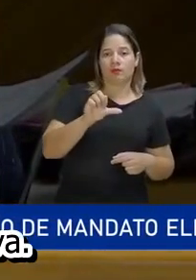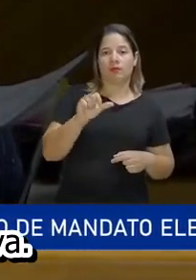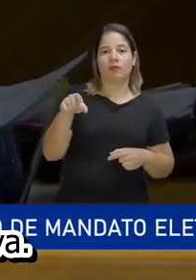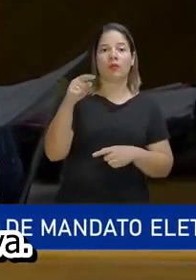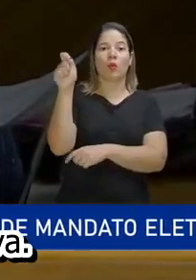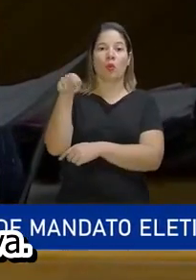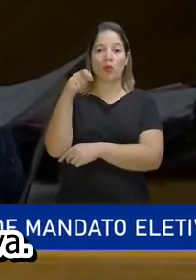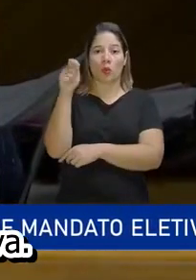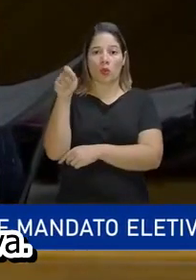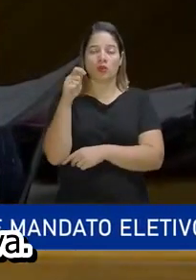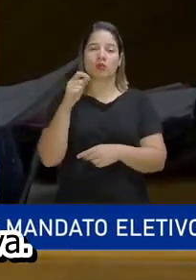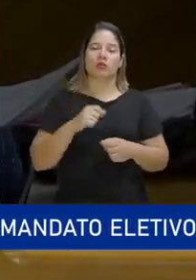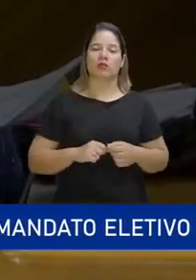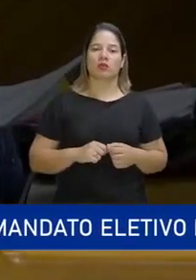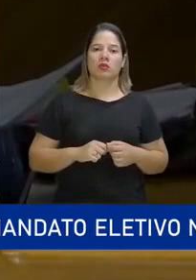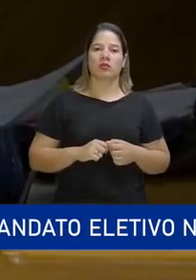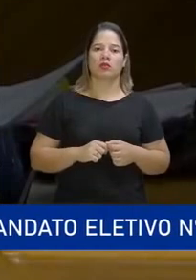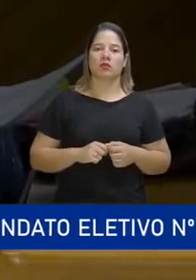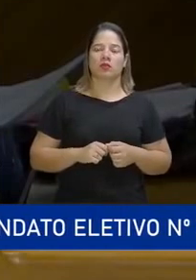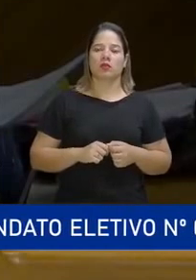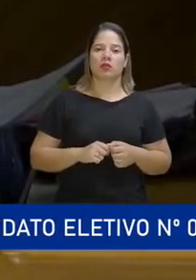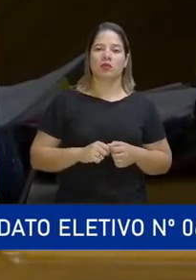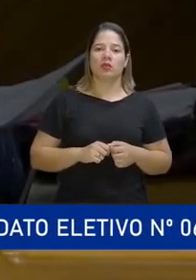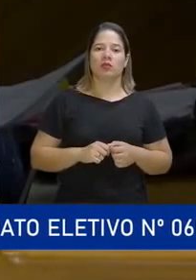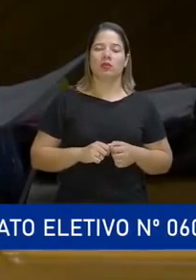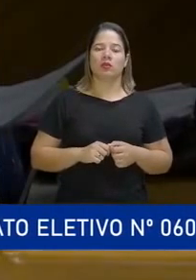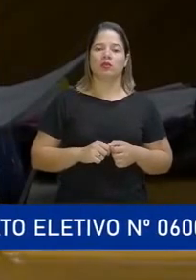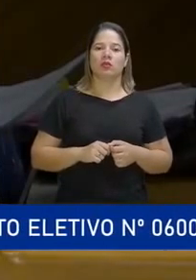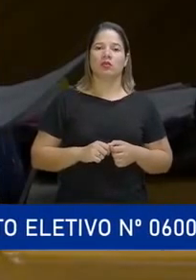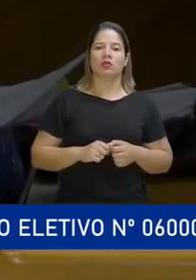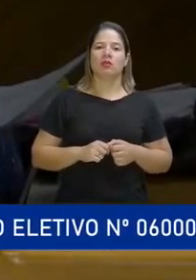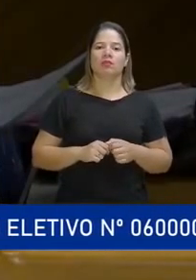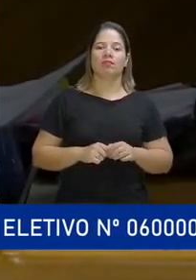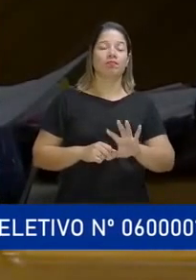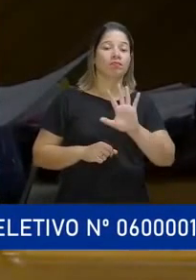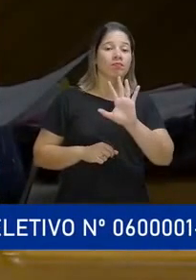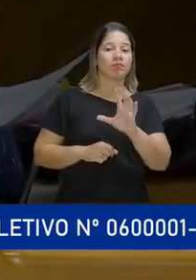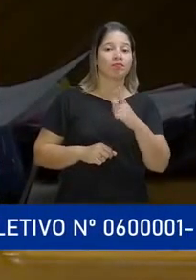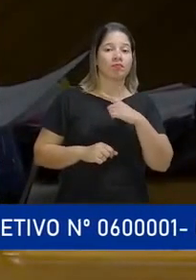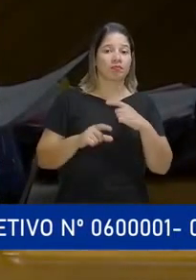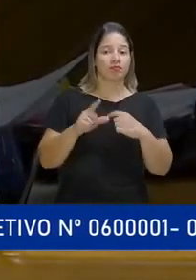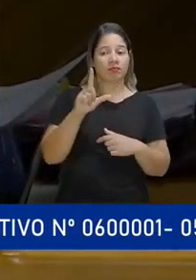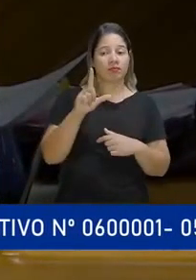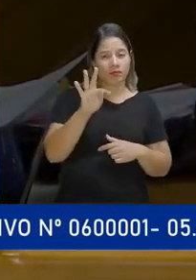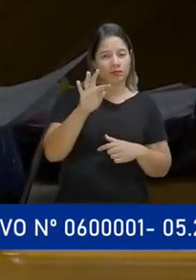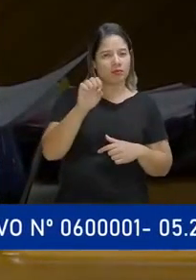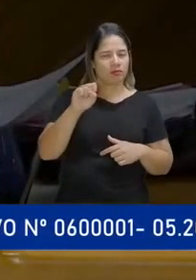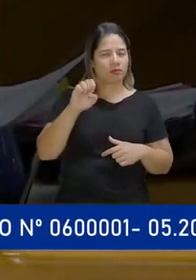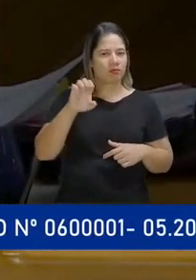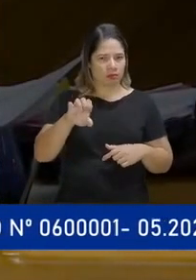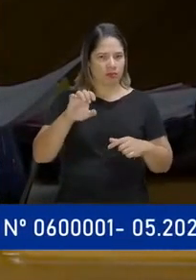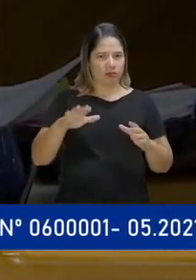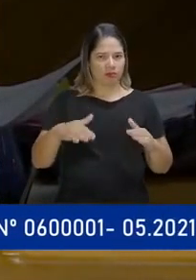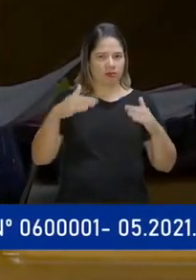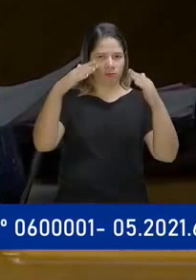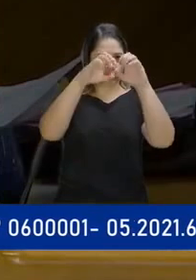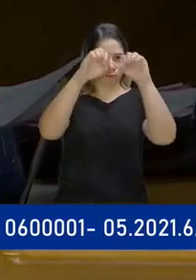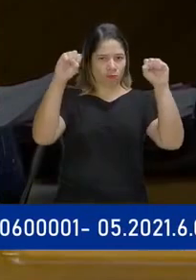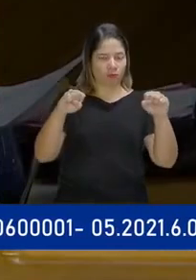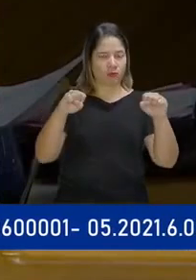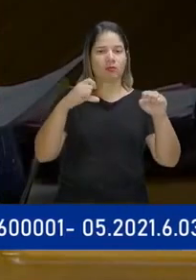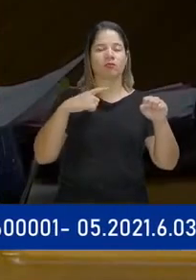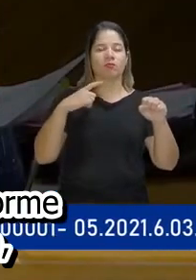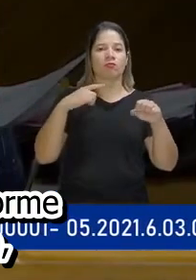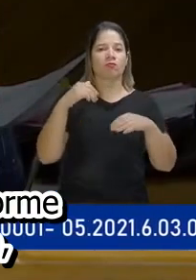Henrique Neves da Silva. Aliás, o TSE tem reiteradamente entendido que a execução imediata